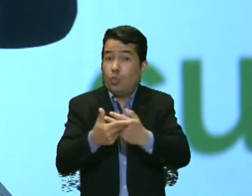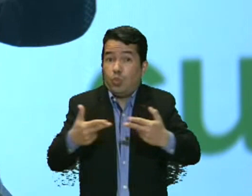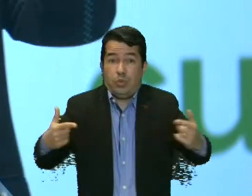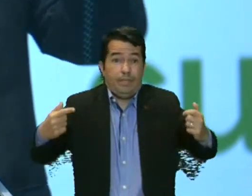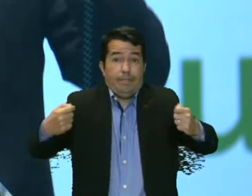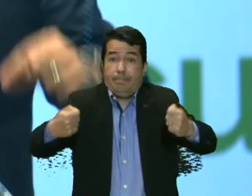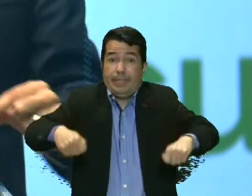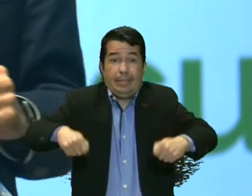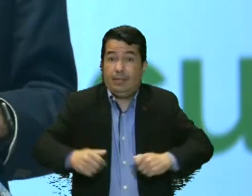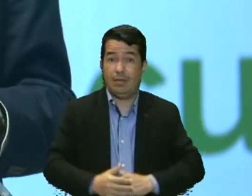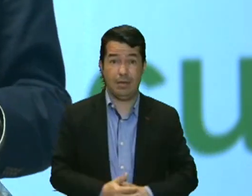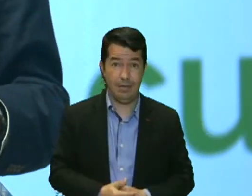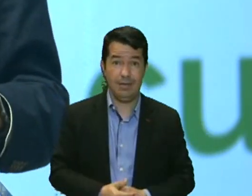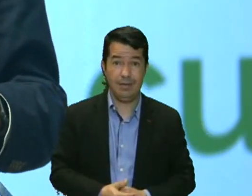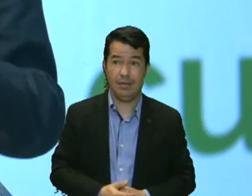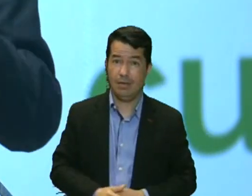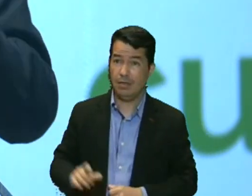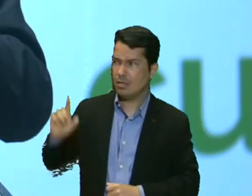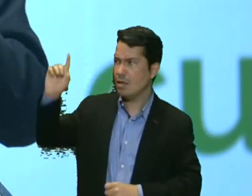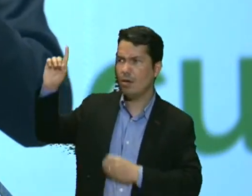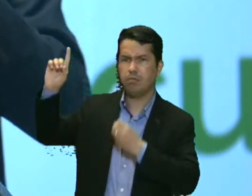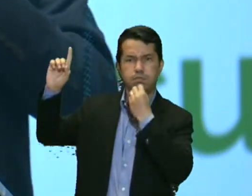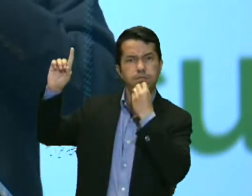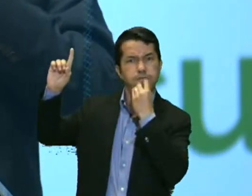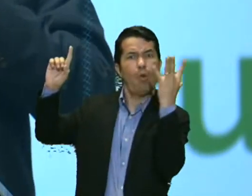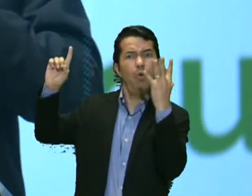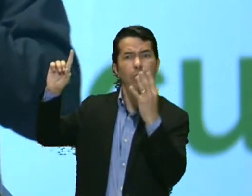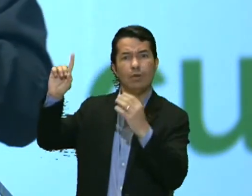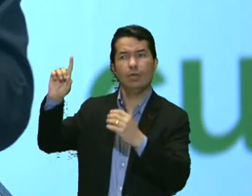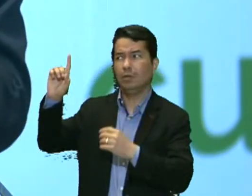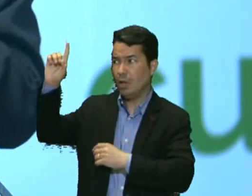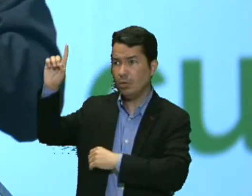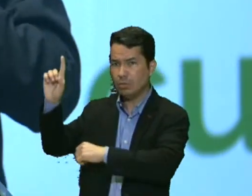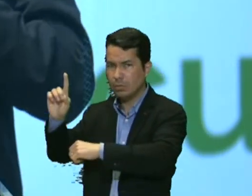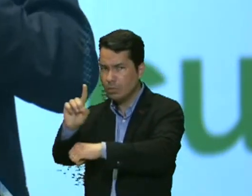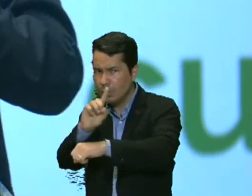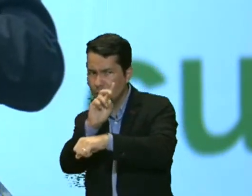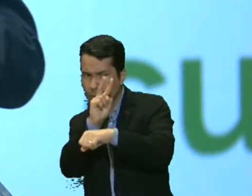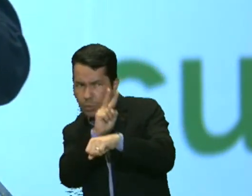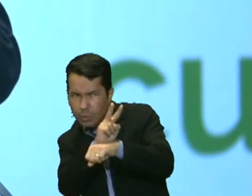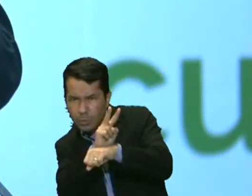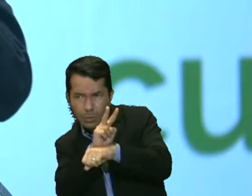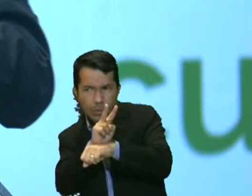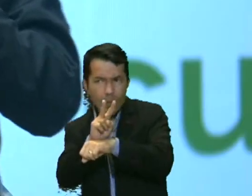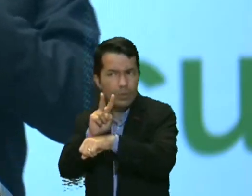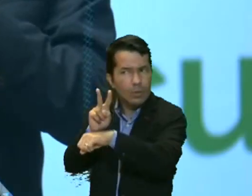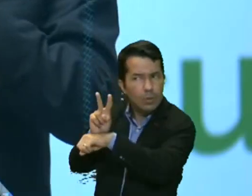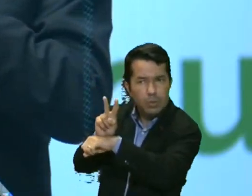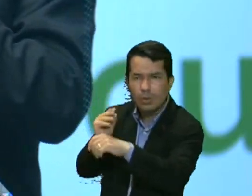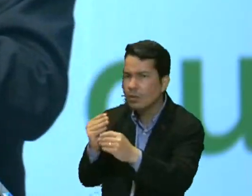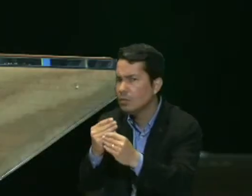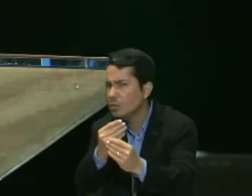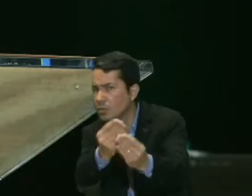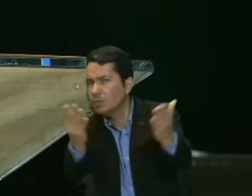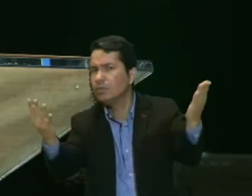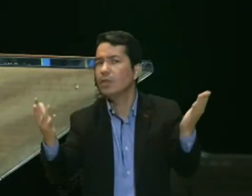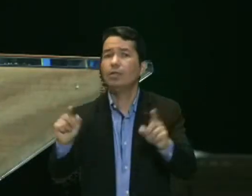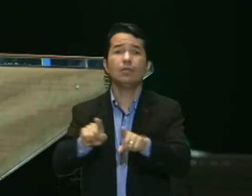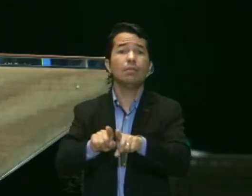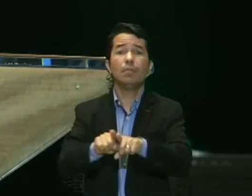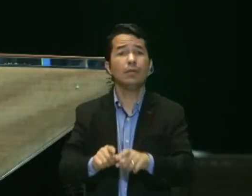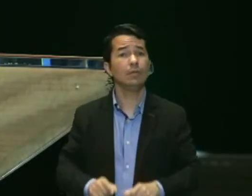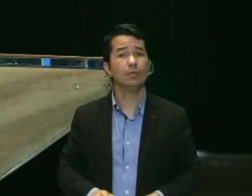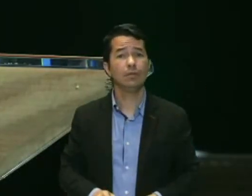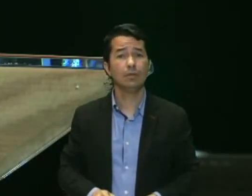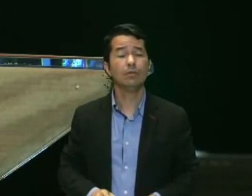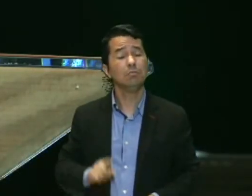Essa mesma bondade de Deus, esse mesmo cuidado de Deus através daquele povo para com Paulo, seria